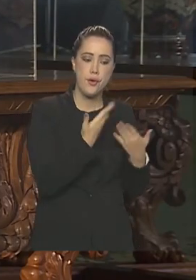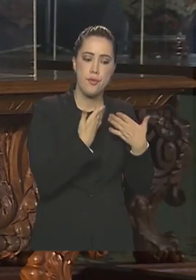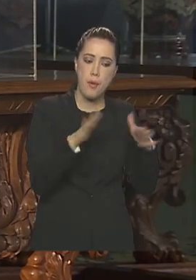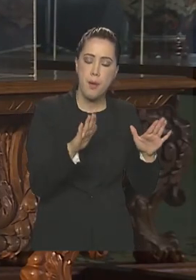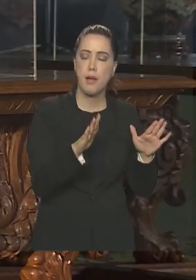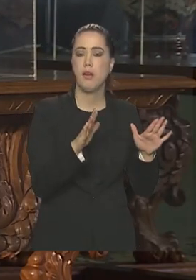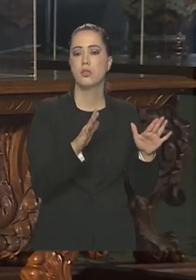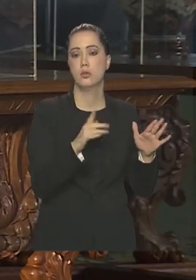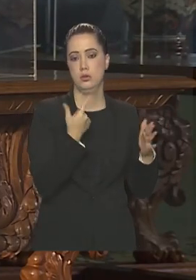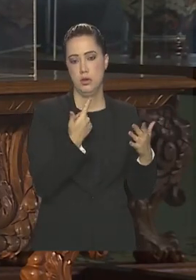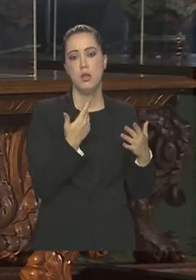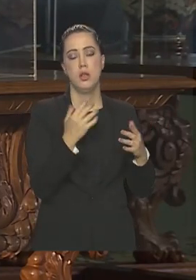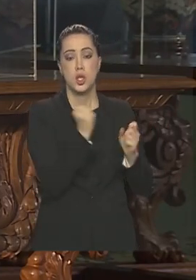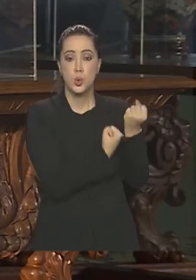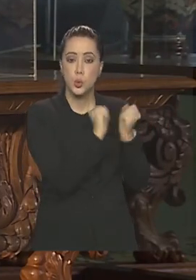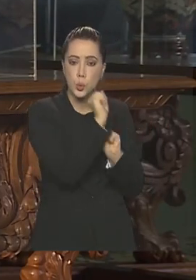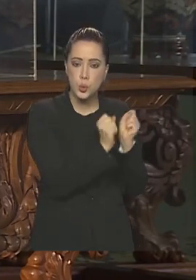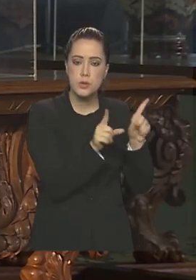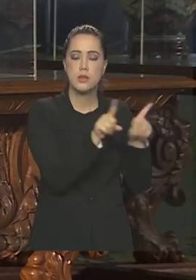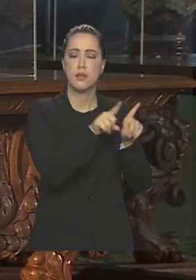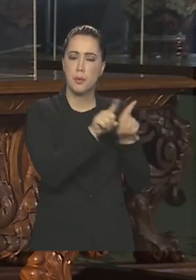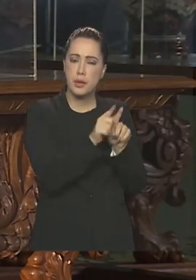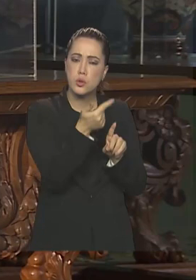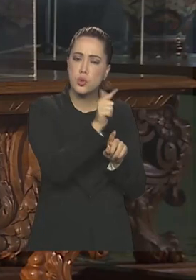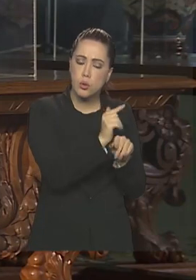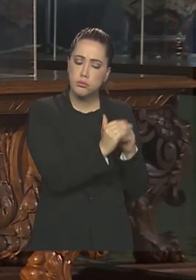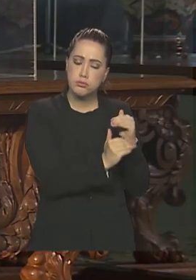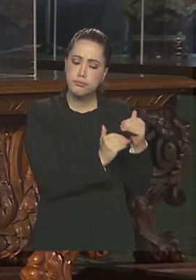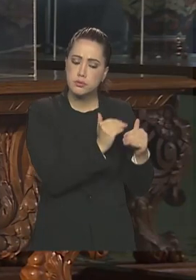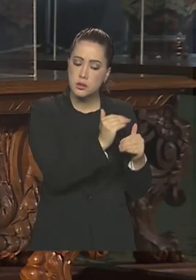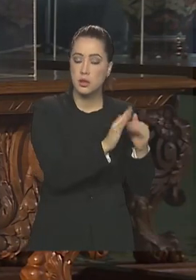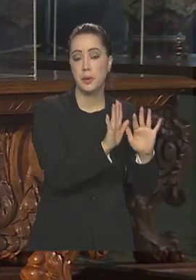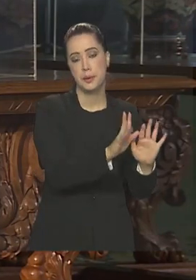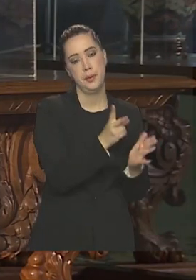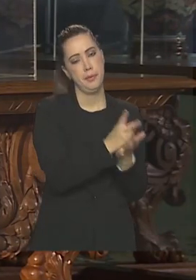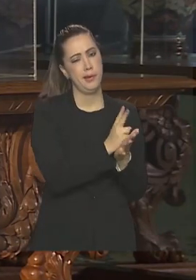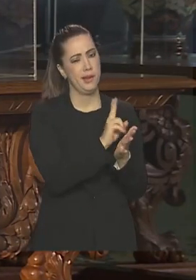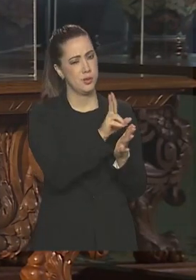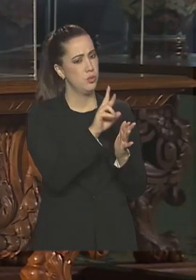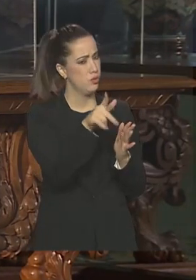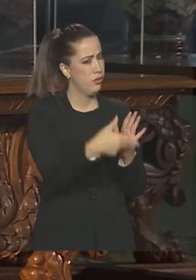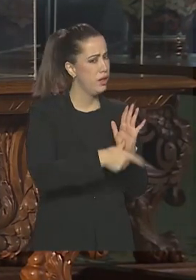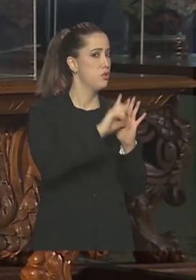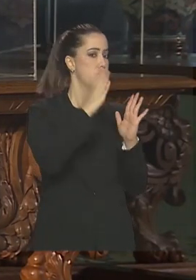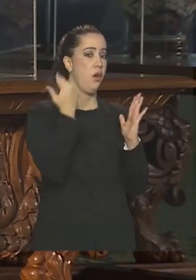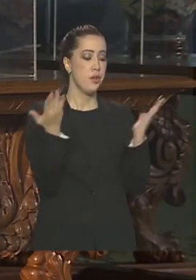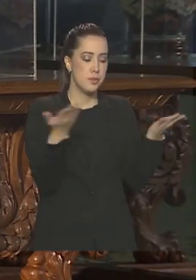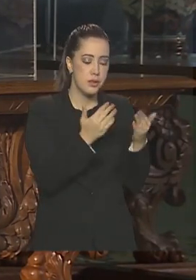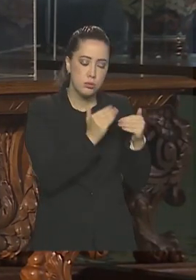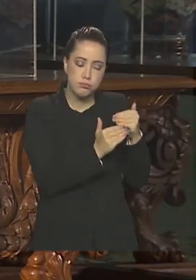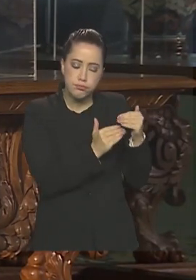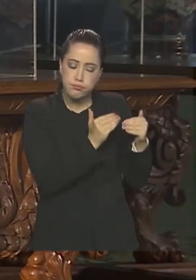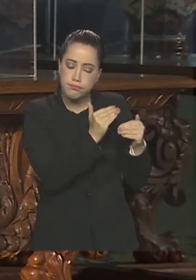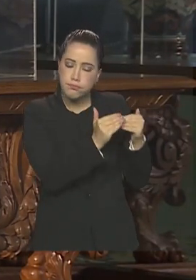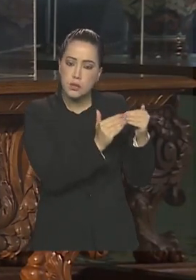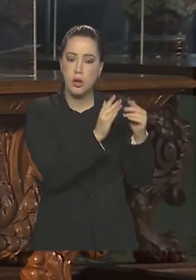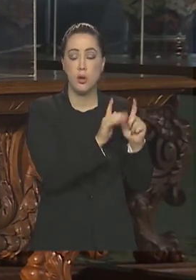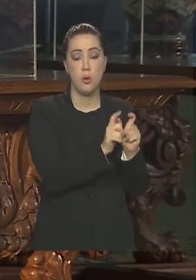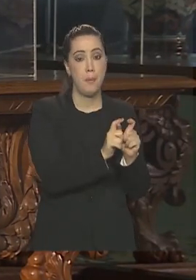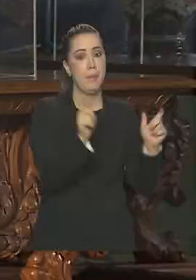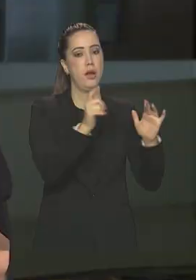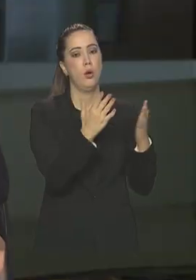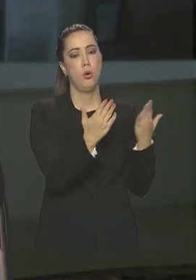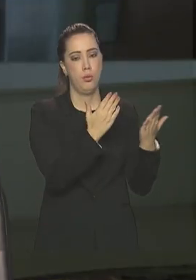parte, indústrias voltando a produzir, mesmo que ainda não a níveis pré-crise, mas já em níveis bem maiores do que no início